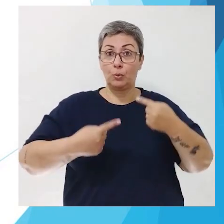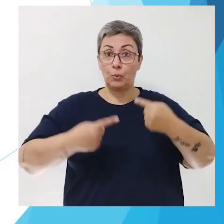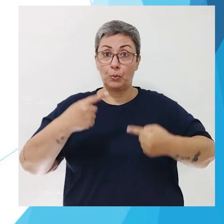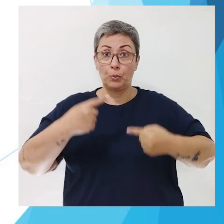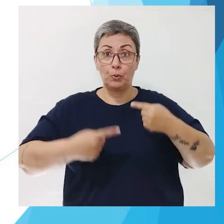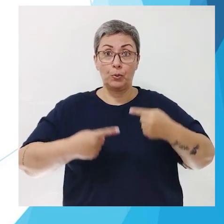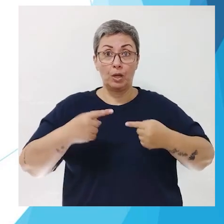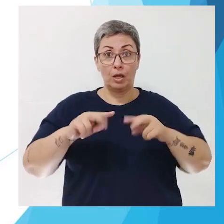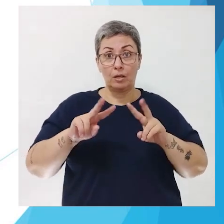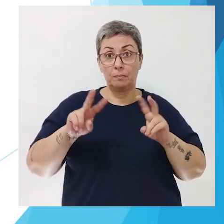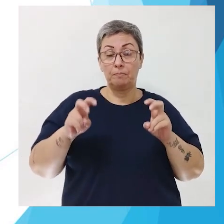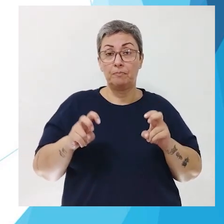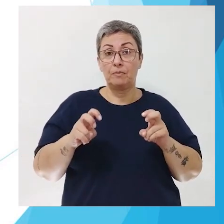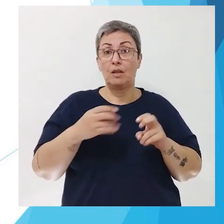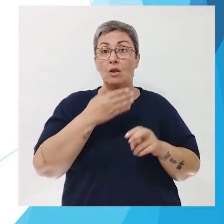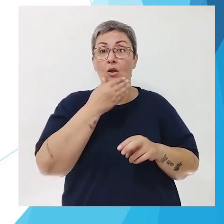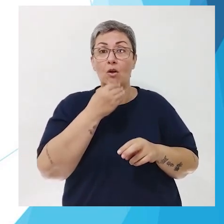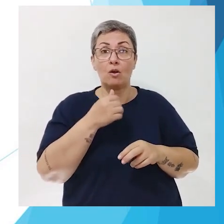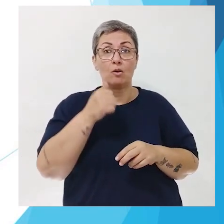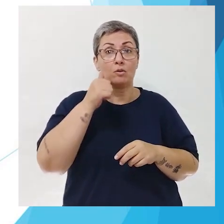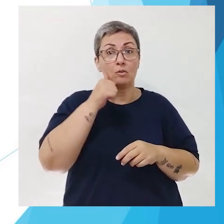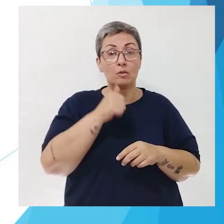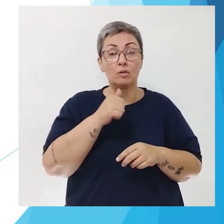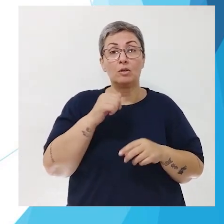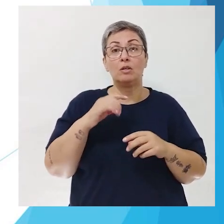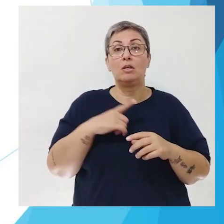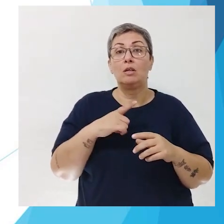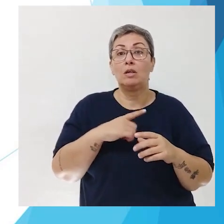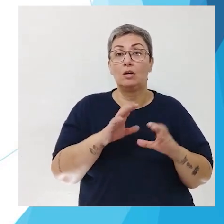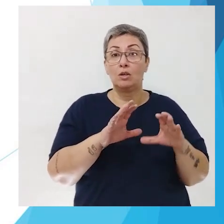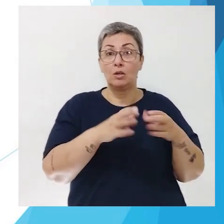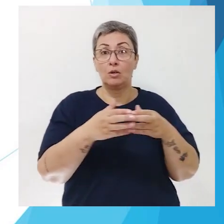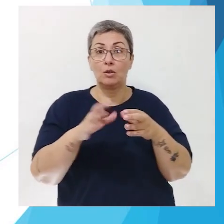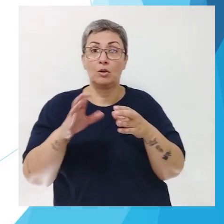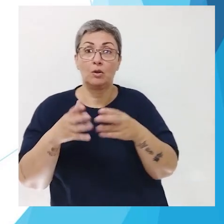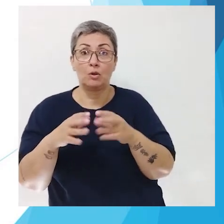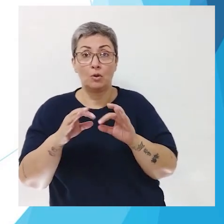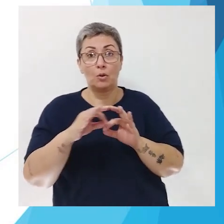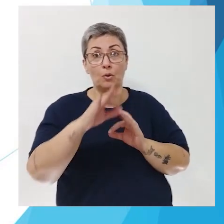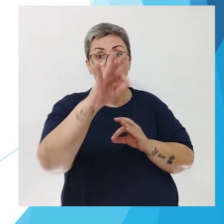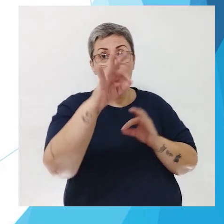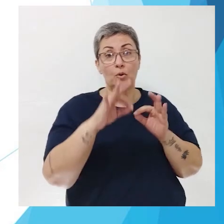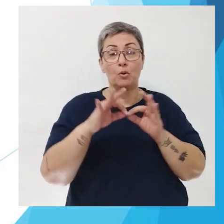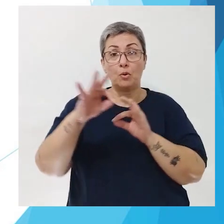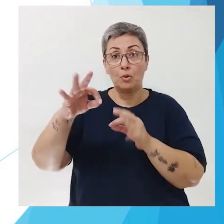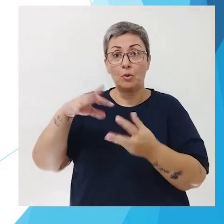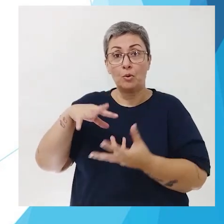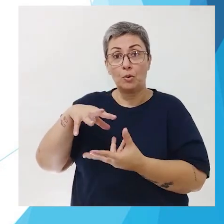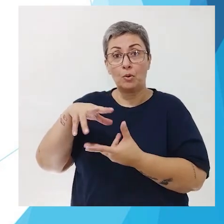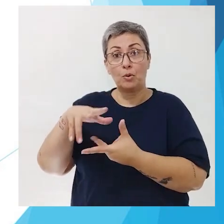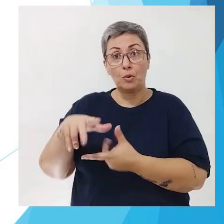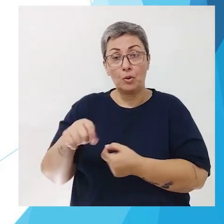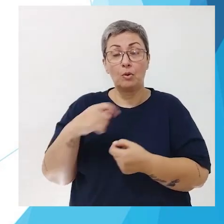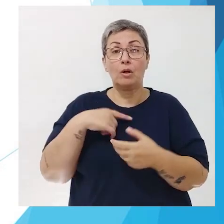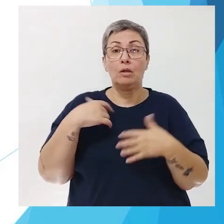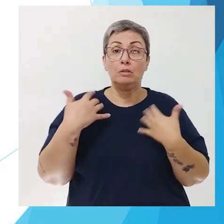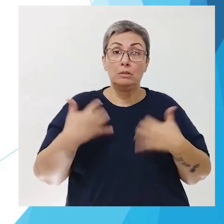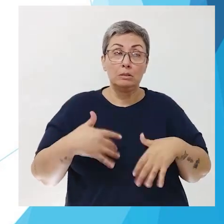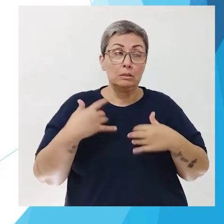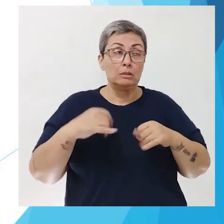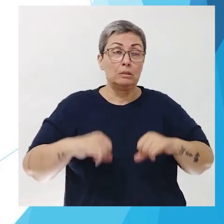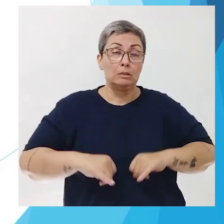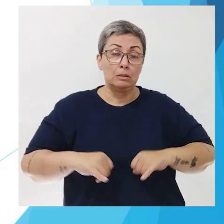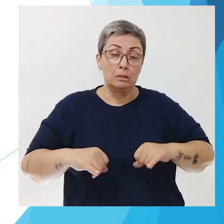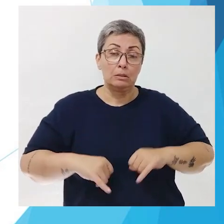discutimos o assunto, homens e mulheres das aldeias remotas do mundo se matam